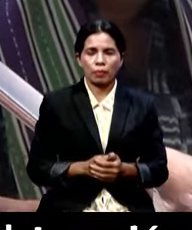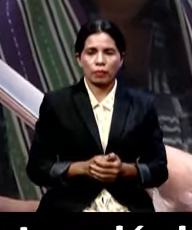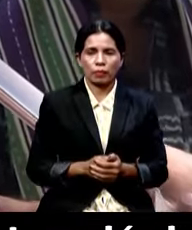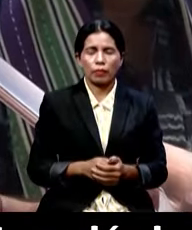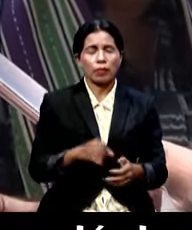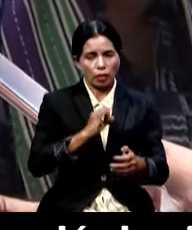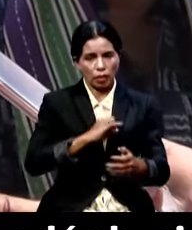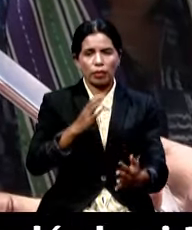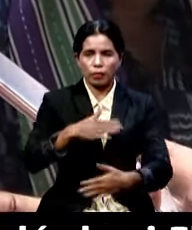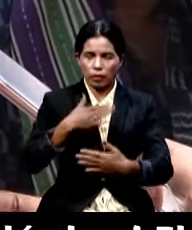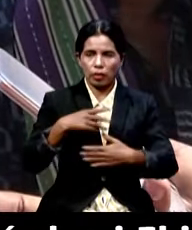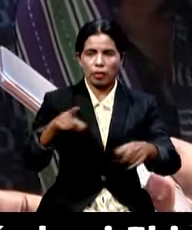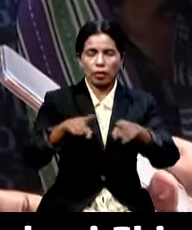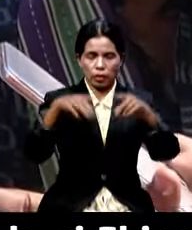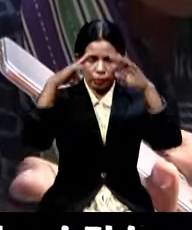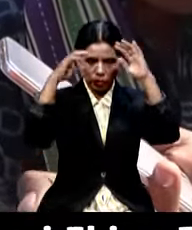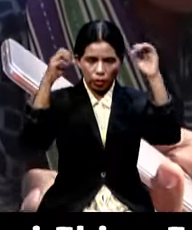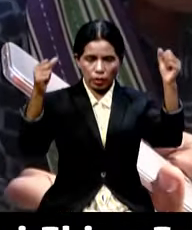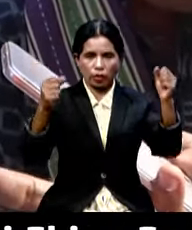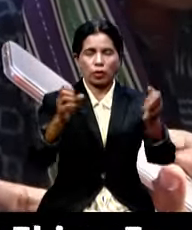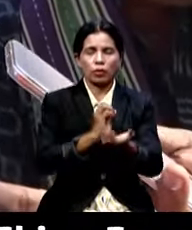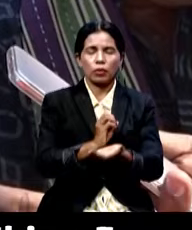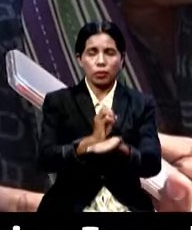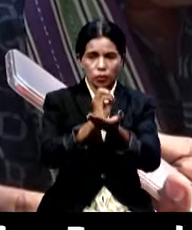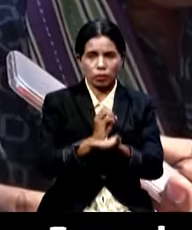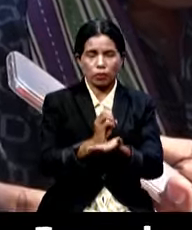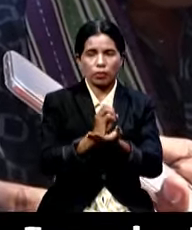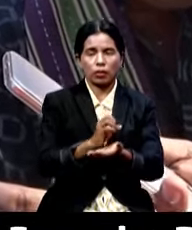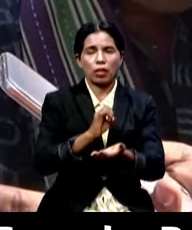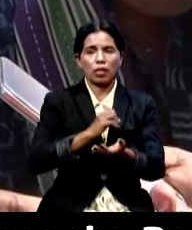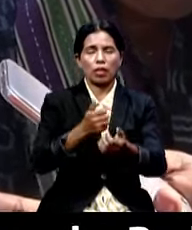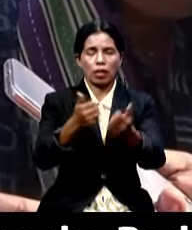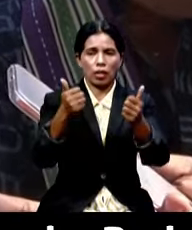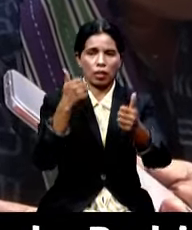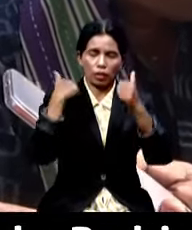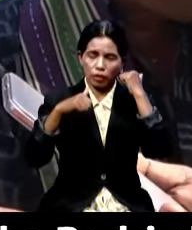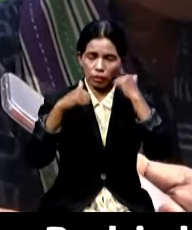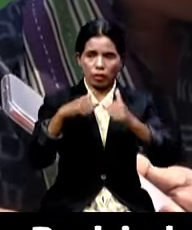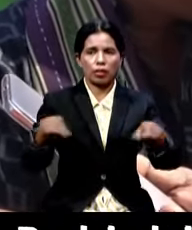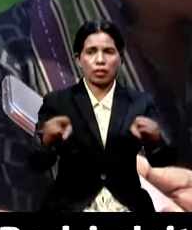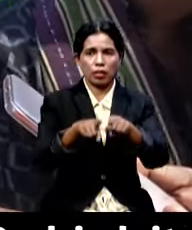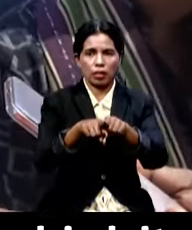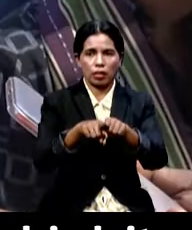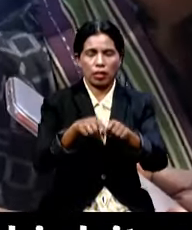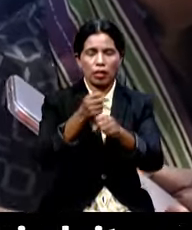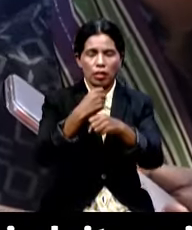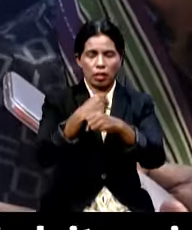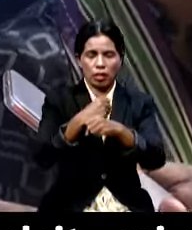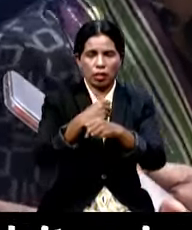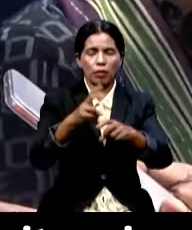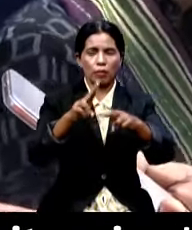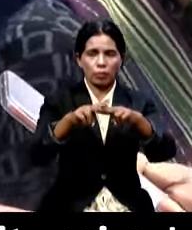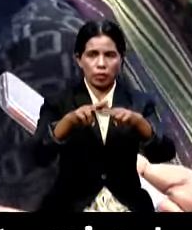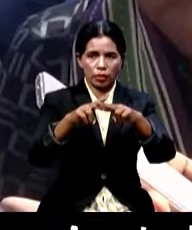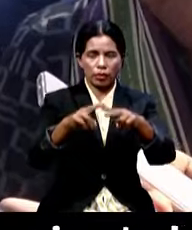ao contente, a nossa presidente da autoridade, atividade que nelos produz máximo